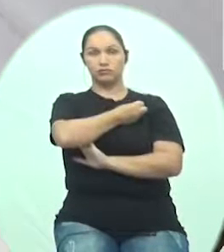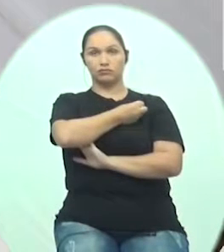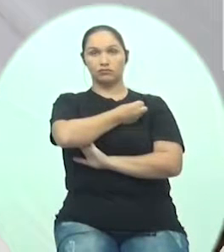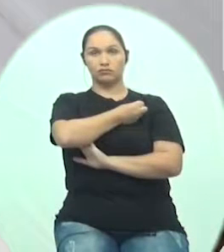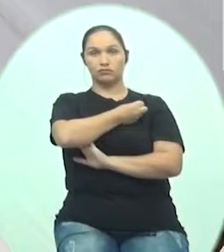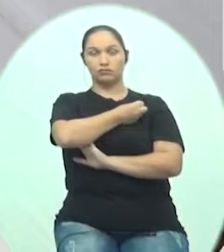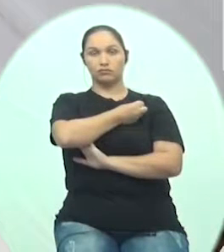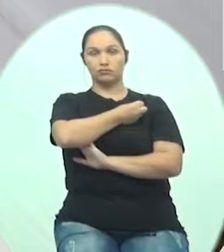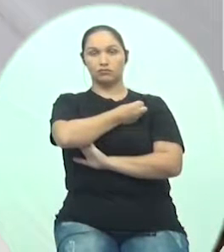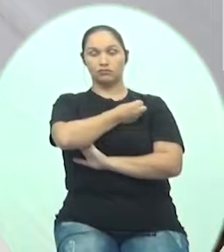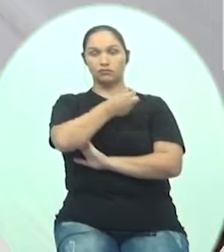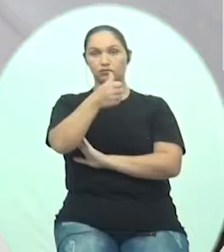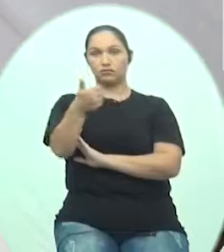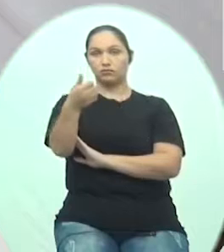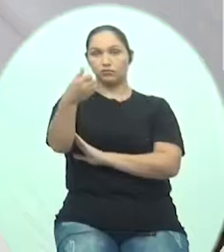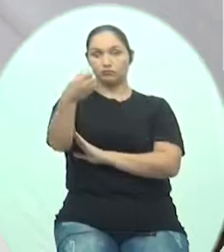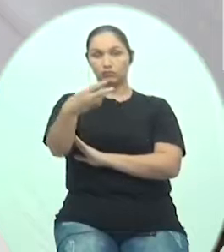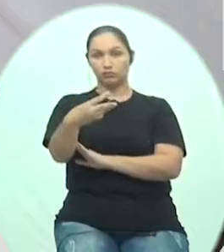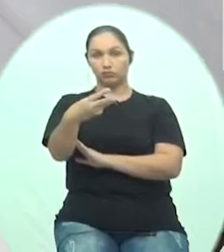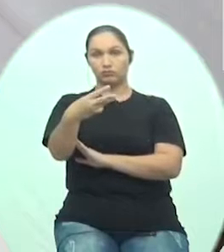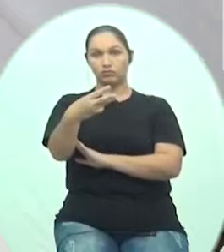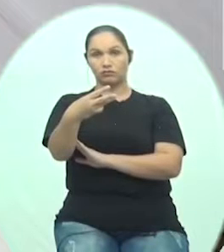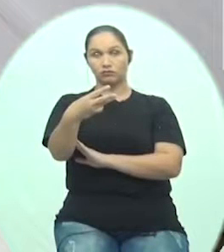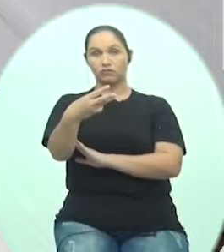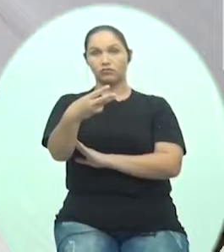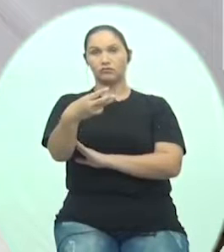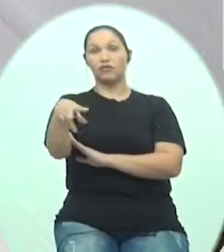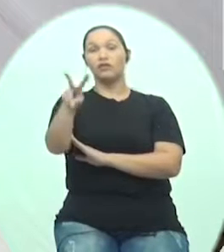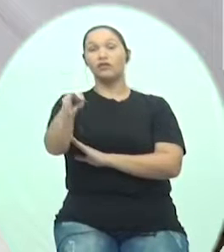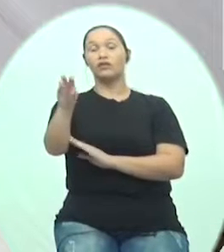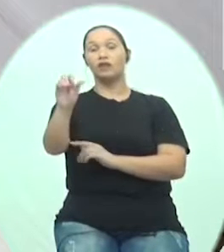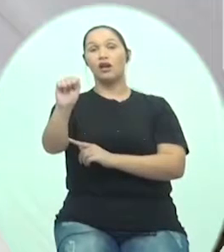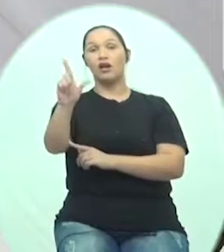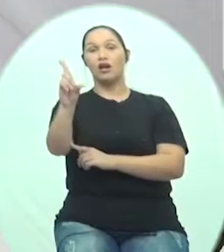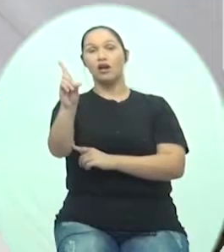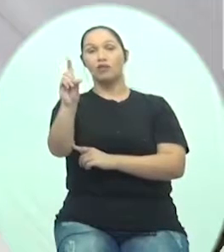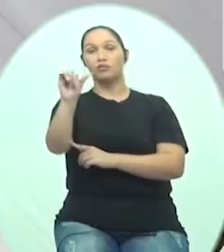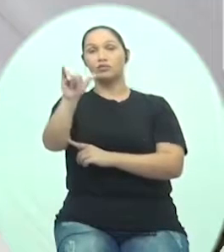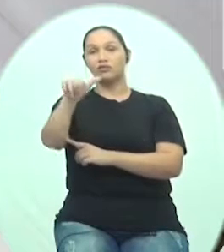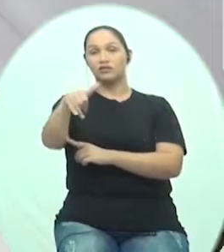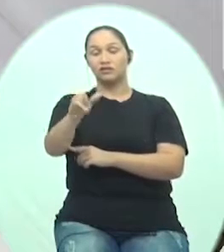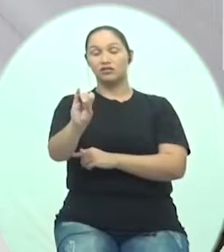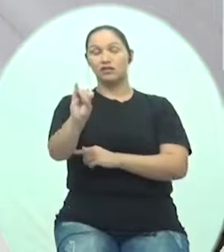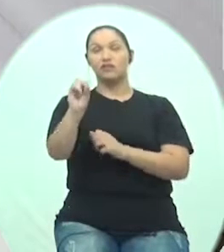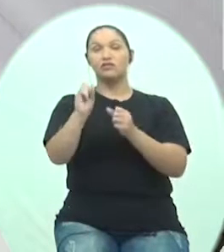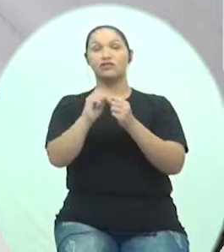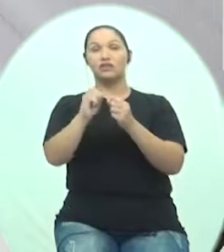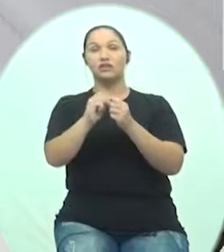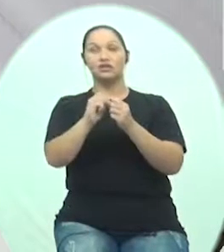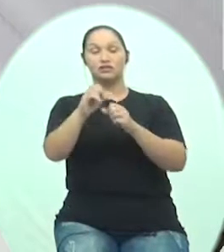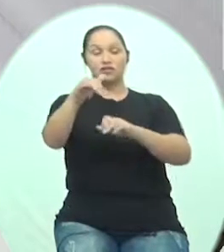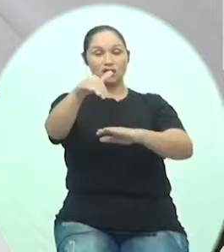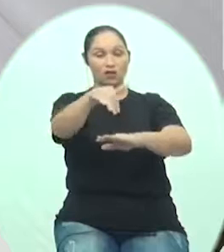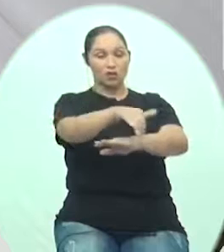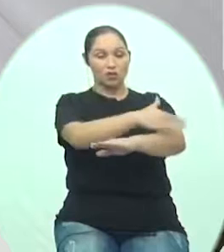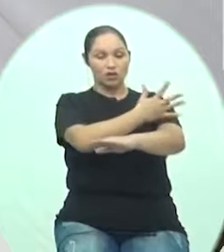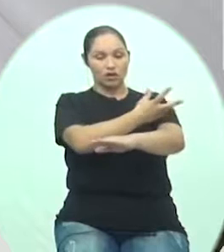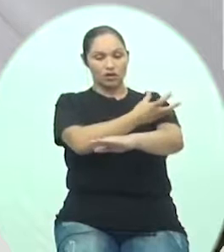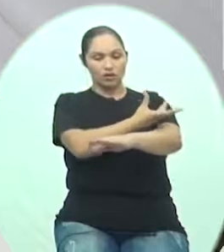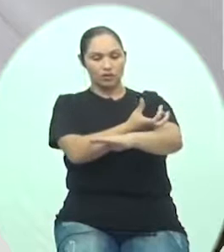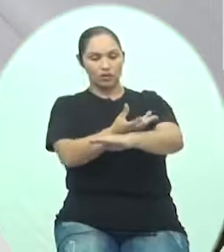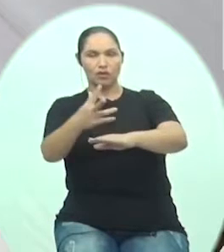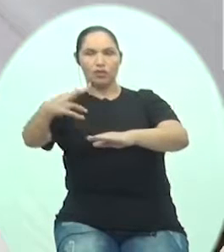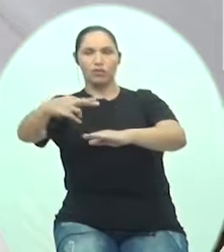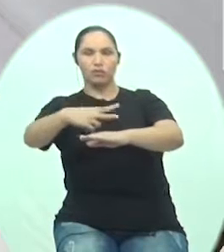indicação 133/2020 autor Vereador aldinei João potque assunto roçada limpeza